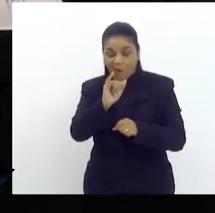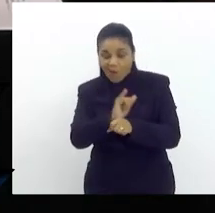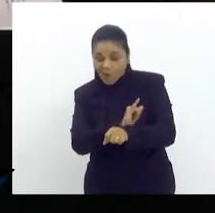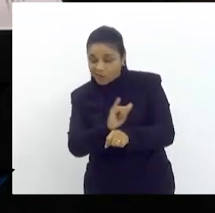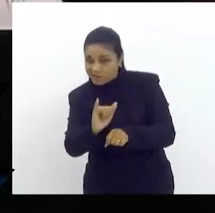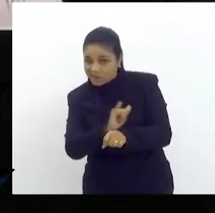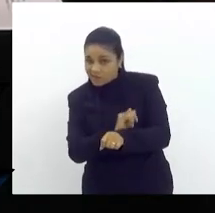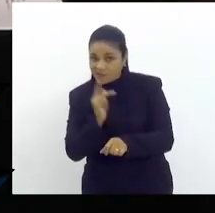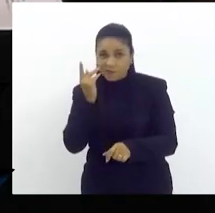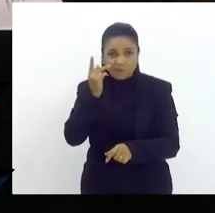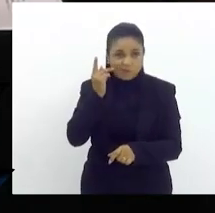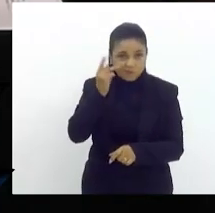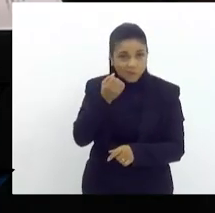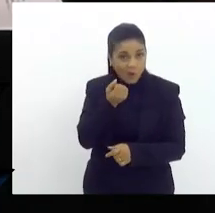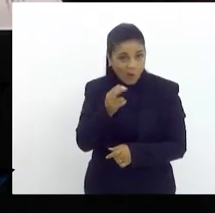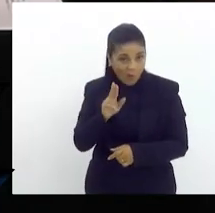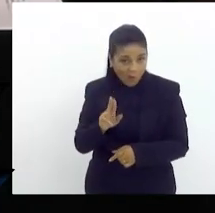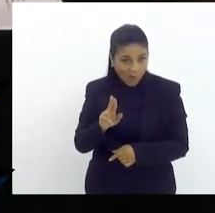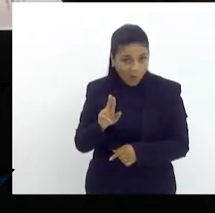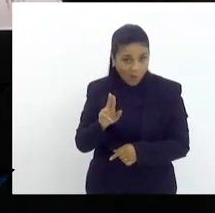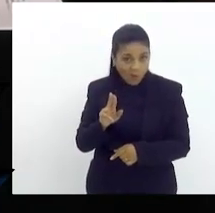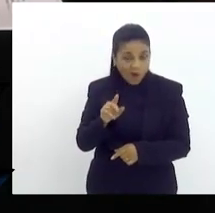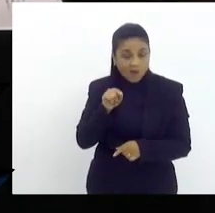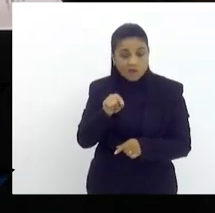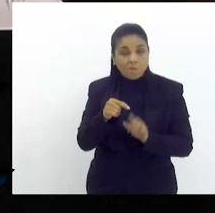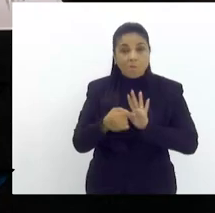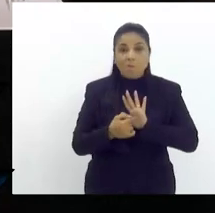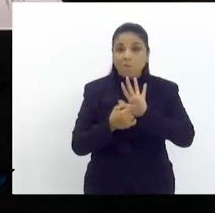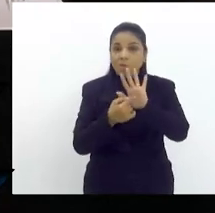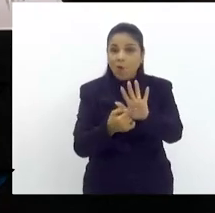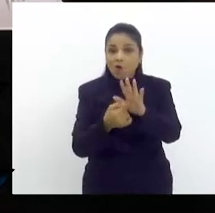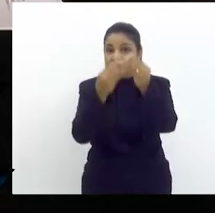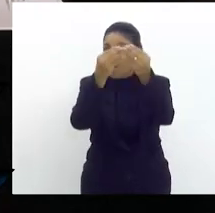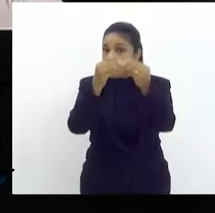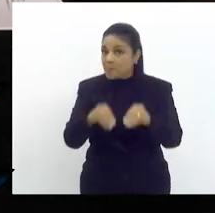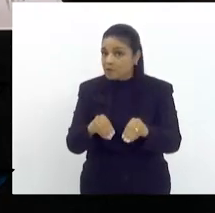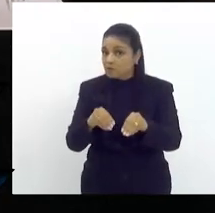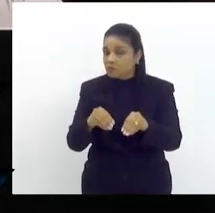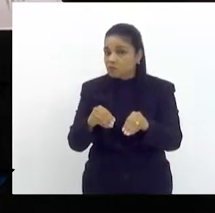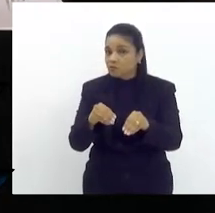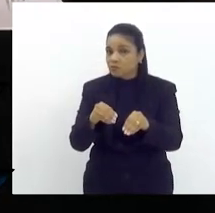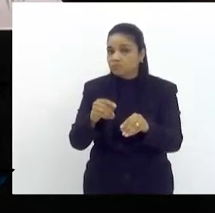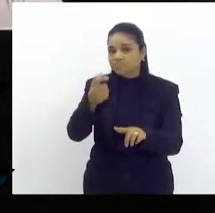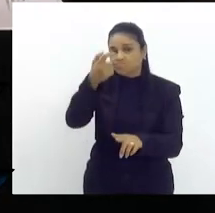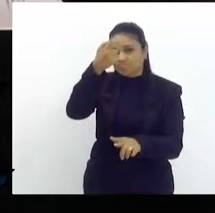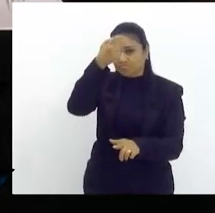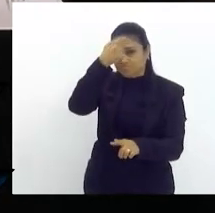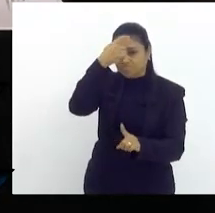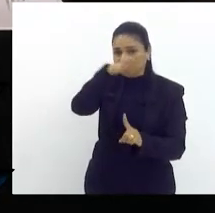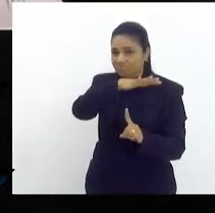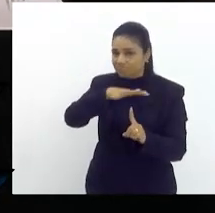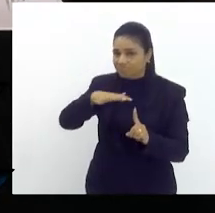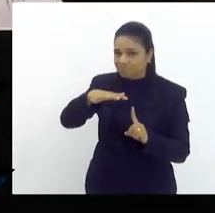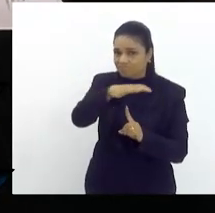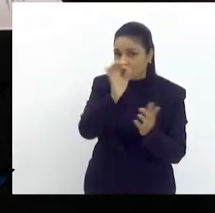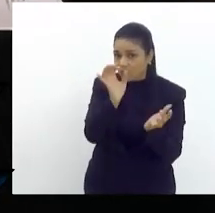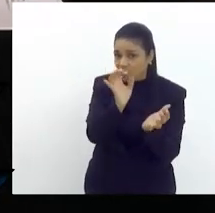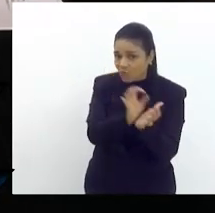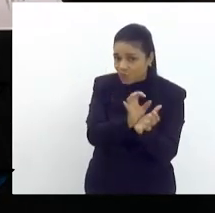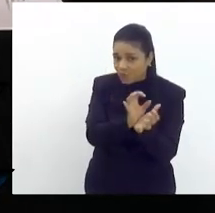política até que se configure um dano moral coletivo existe